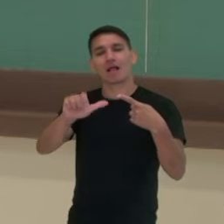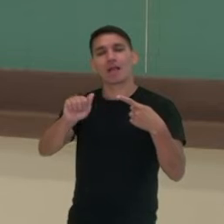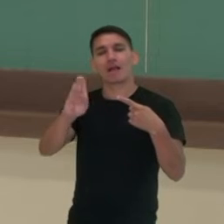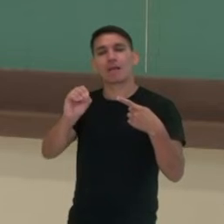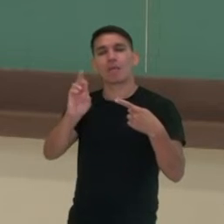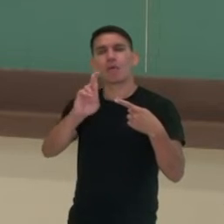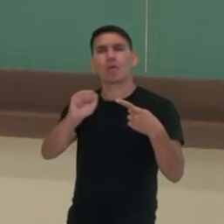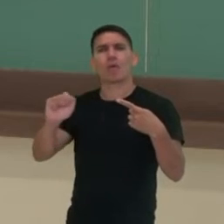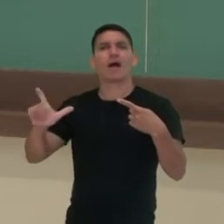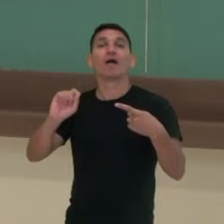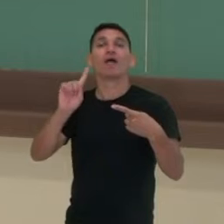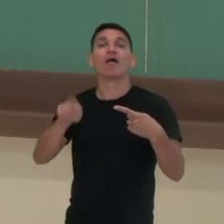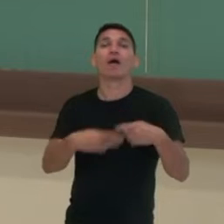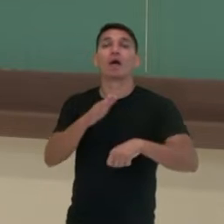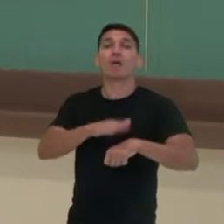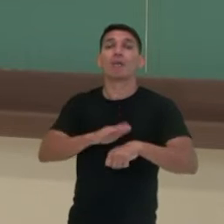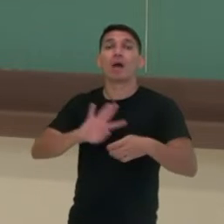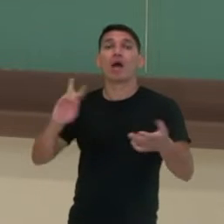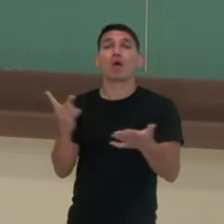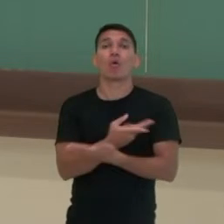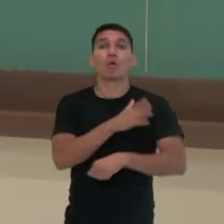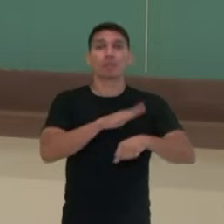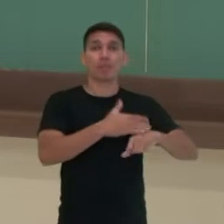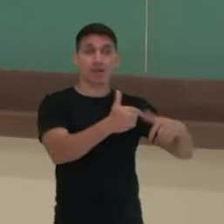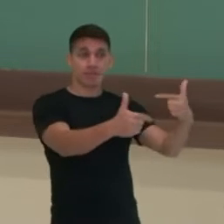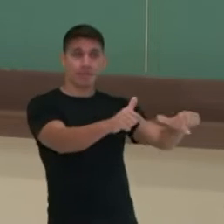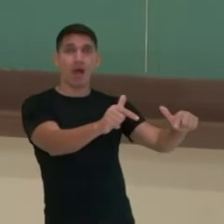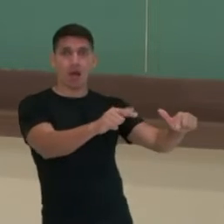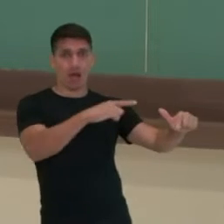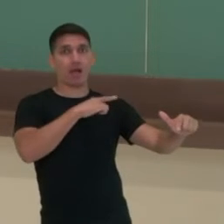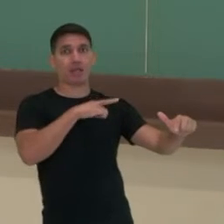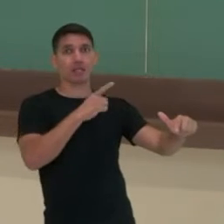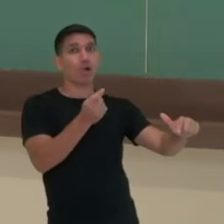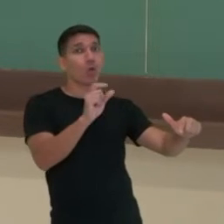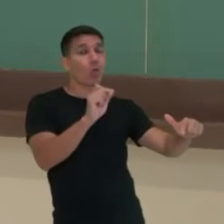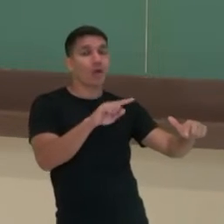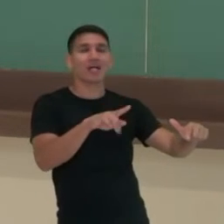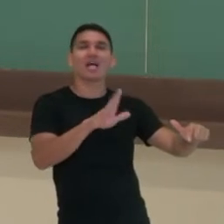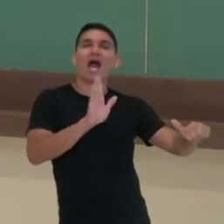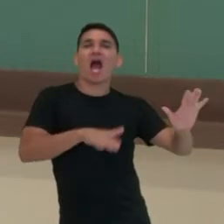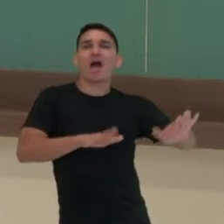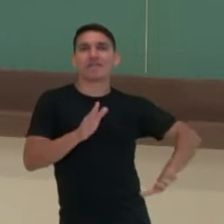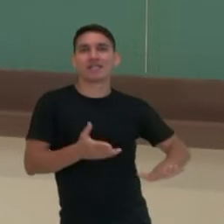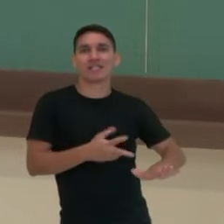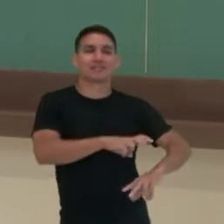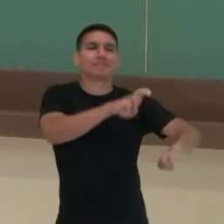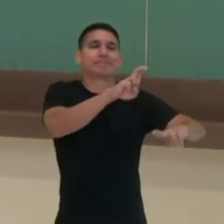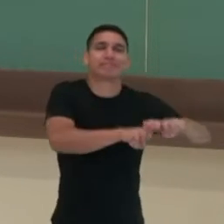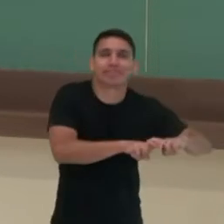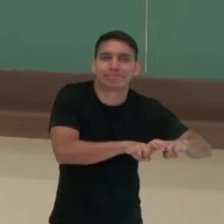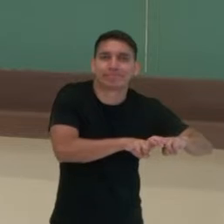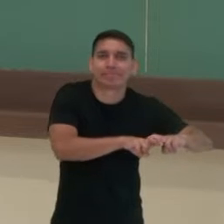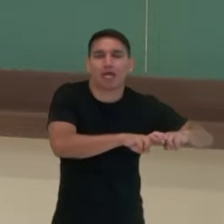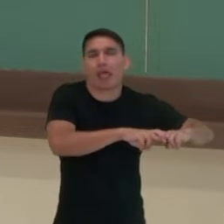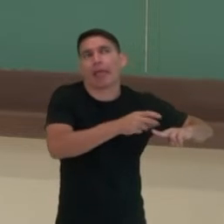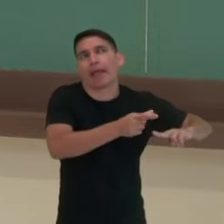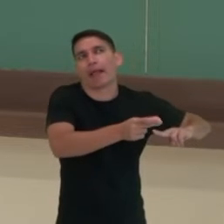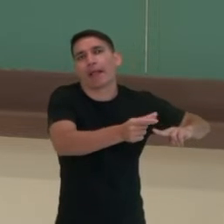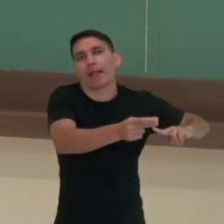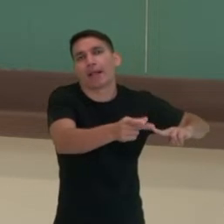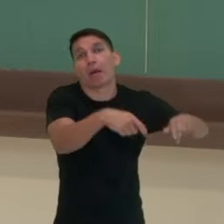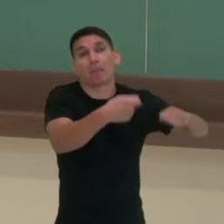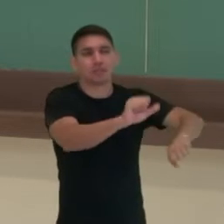é aquela ginástica que acontece no meio do trabalho, né? Por conta, muitas vezes as pessoas trabalham sentadas, então ela tem que dar aquele tempo para